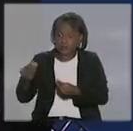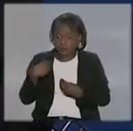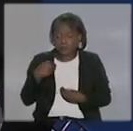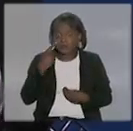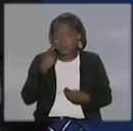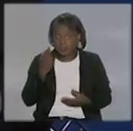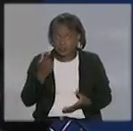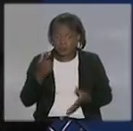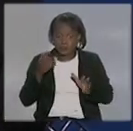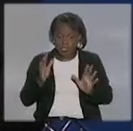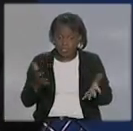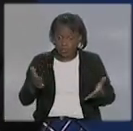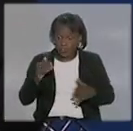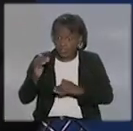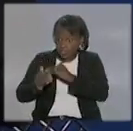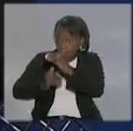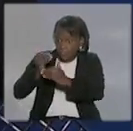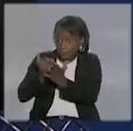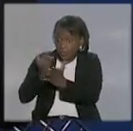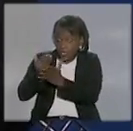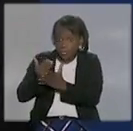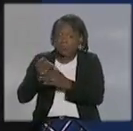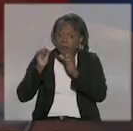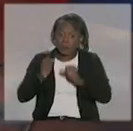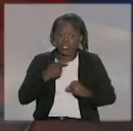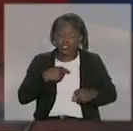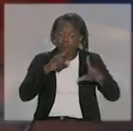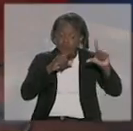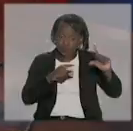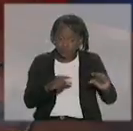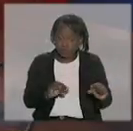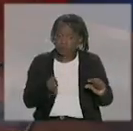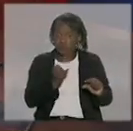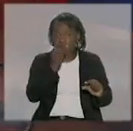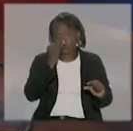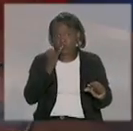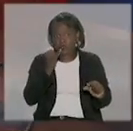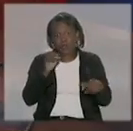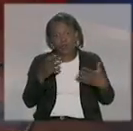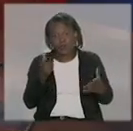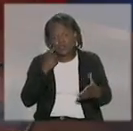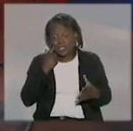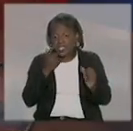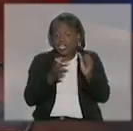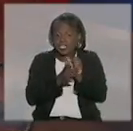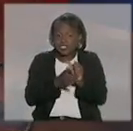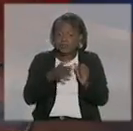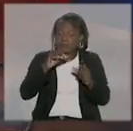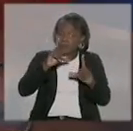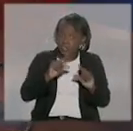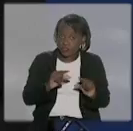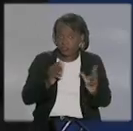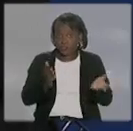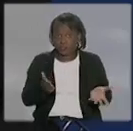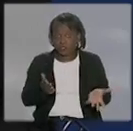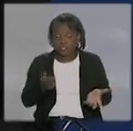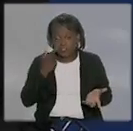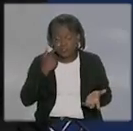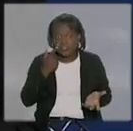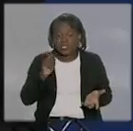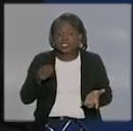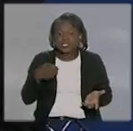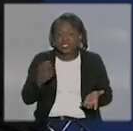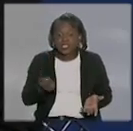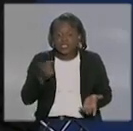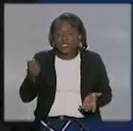ele está dizendo o seguinte, olha, quanto maior o seu desempenho, eu posso reduzir a taxa ou de repente pedir uma garantia menor. Então isso dá um